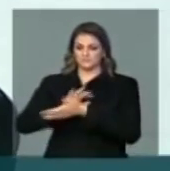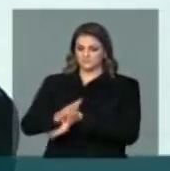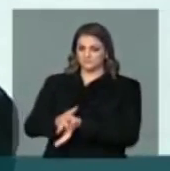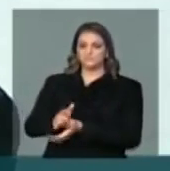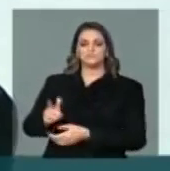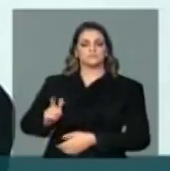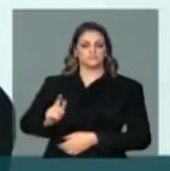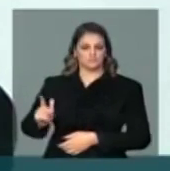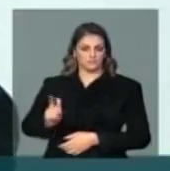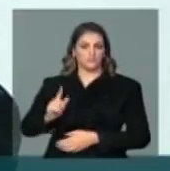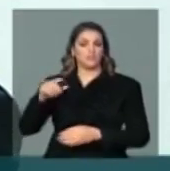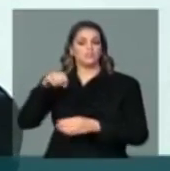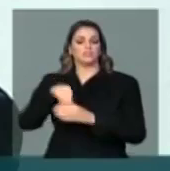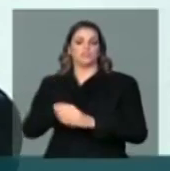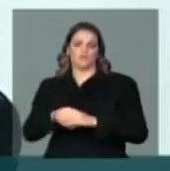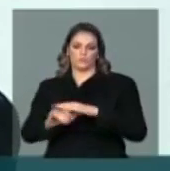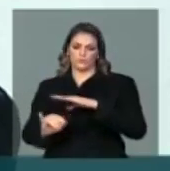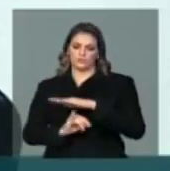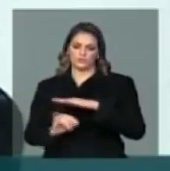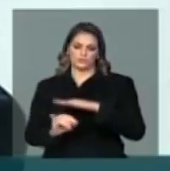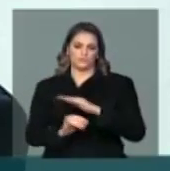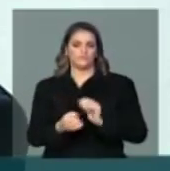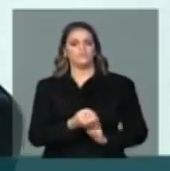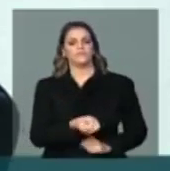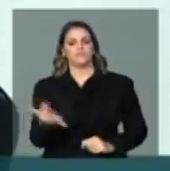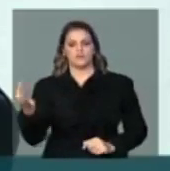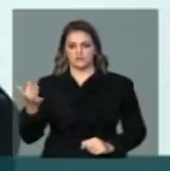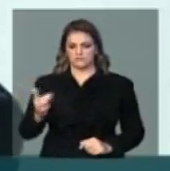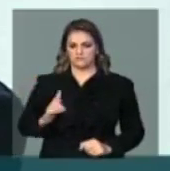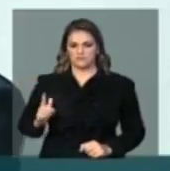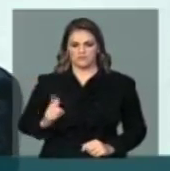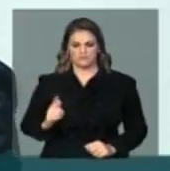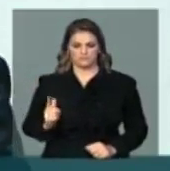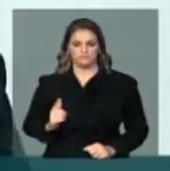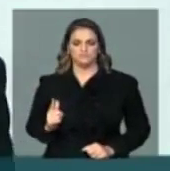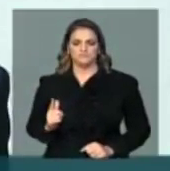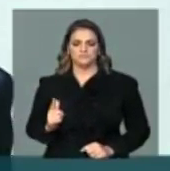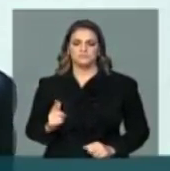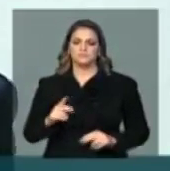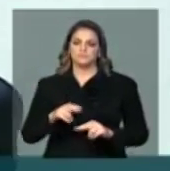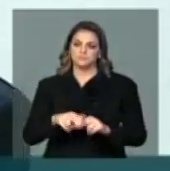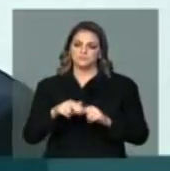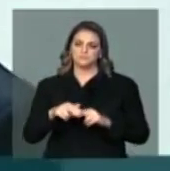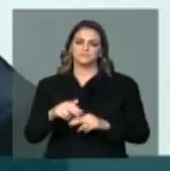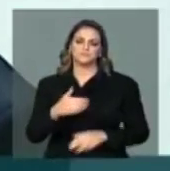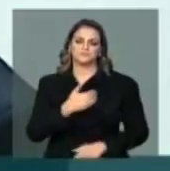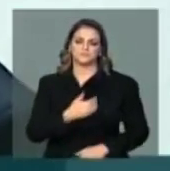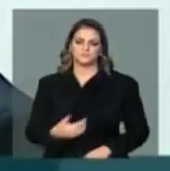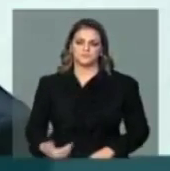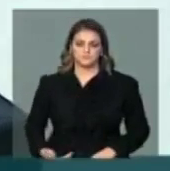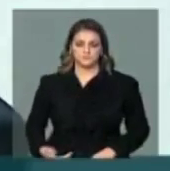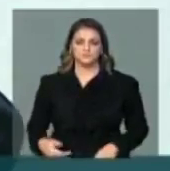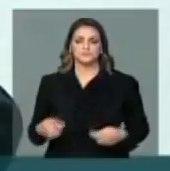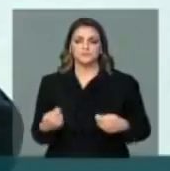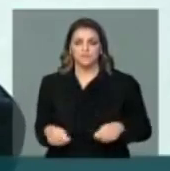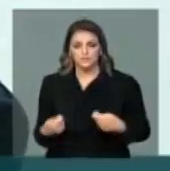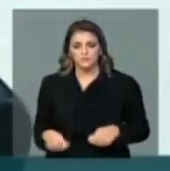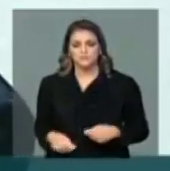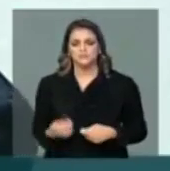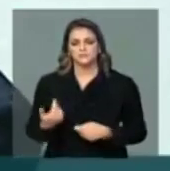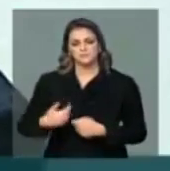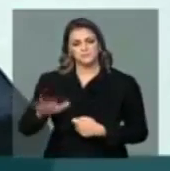institucional ainda tem elementos de permanência nas ações do Estado que nós precisamos dar passos